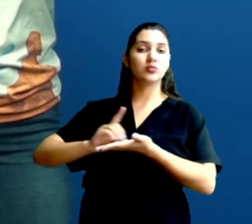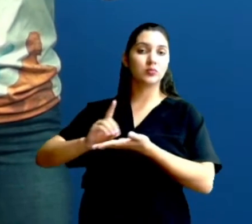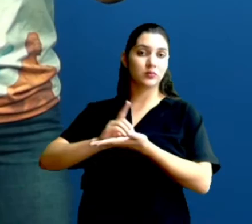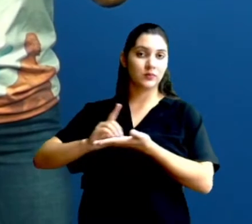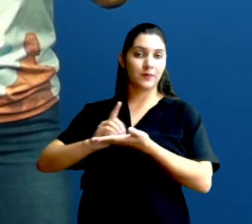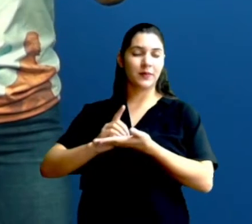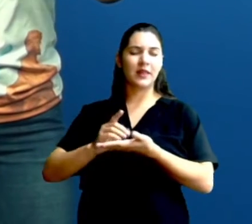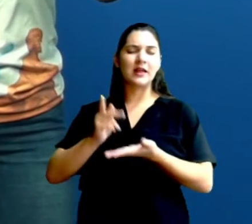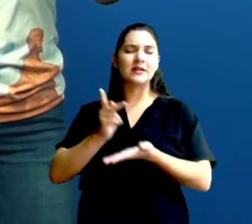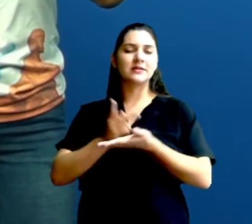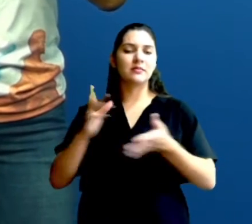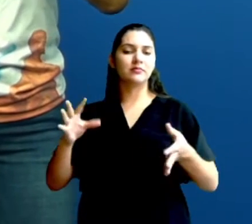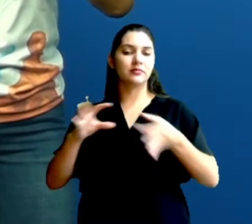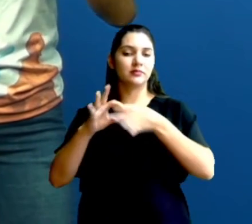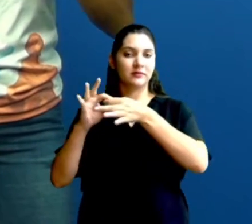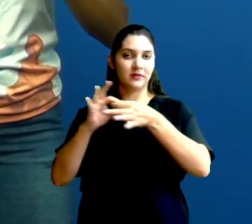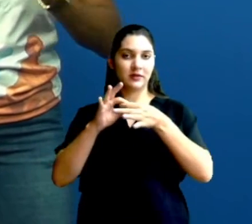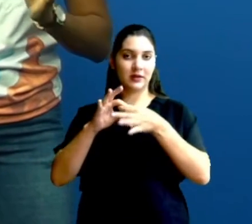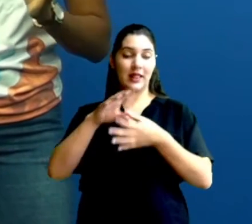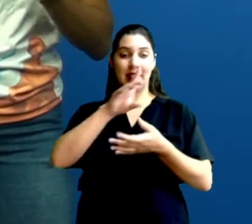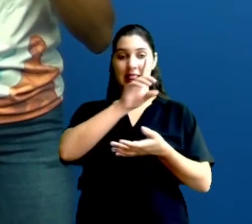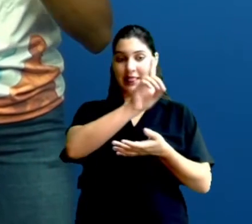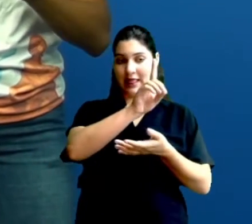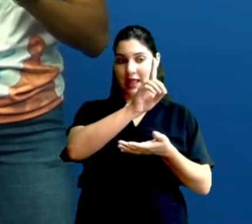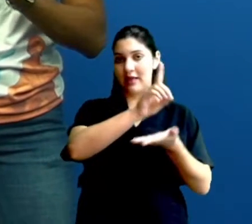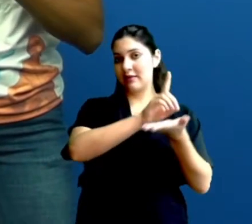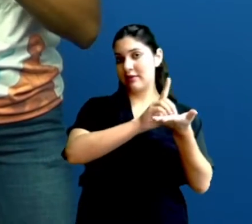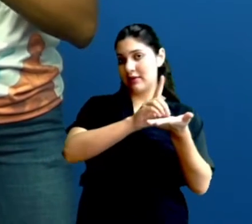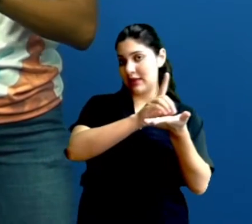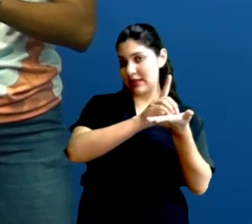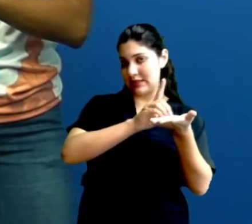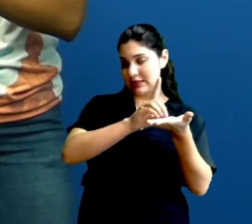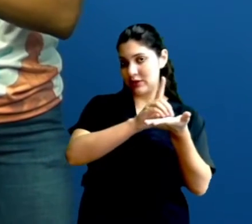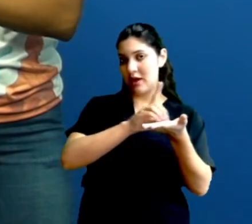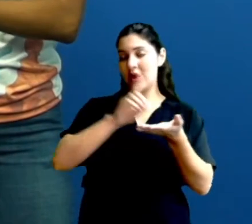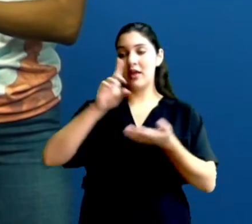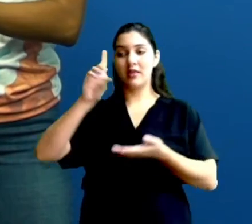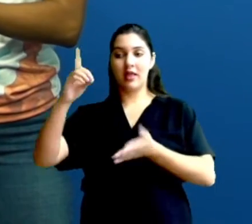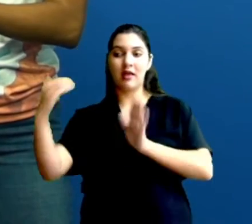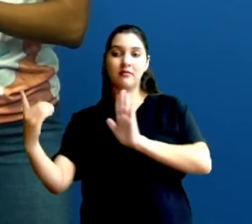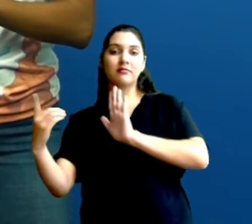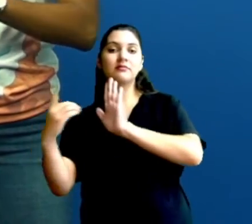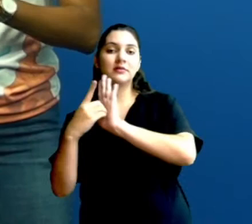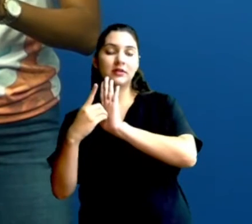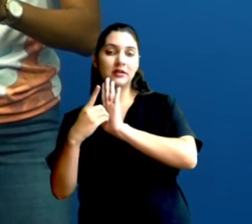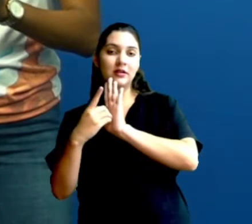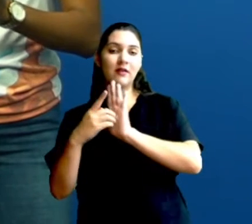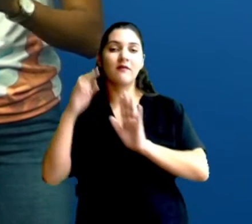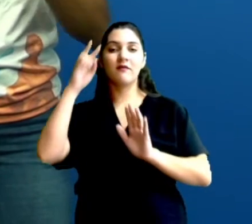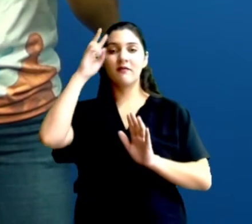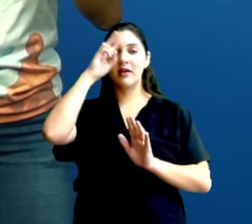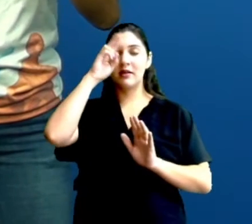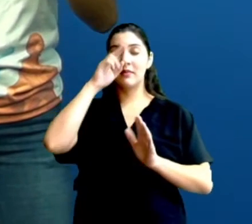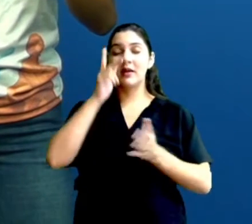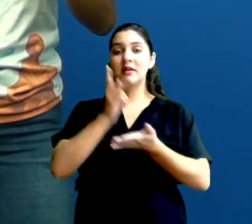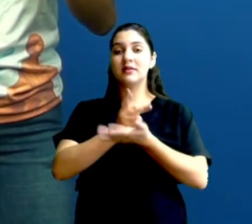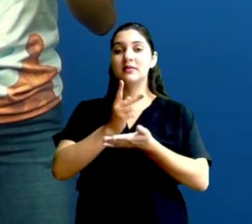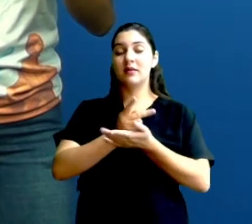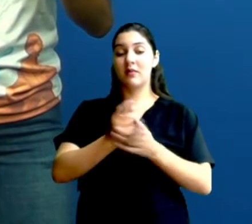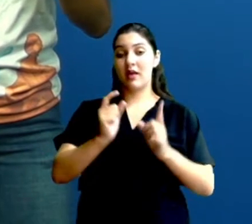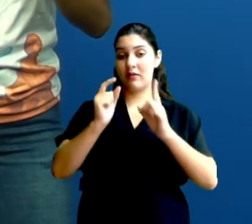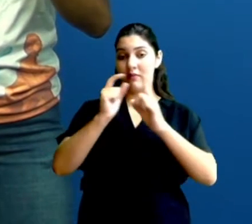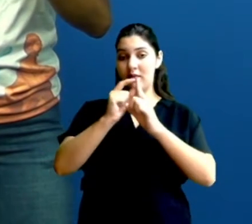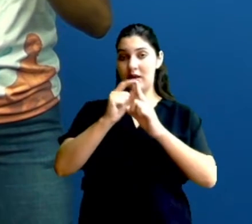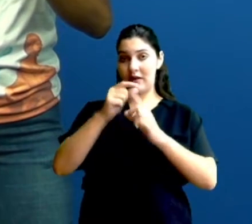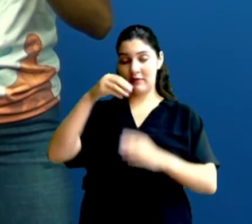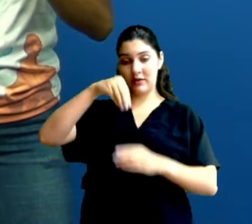vai ligar sempre de dicionário, D aí, ó, denotação, dicionário, e vai lembrar sempre, as palavras que